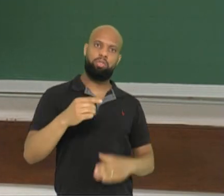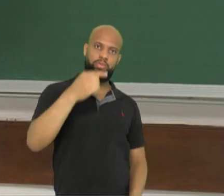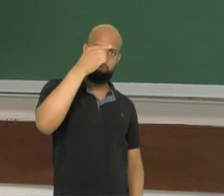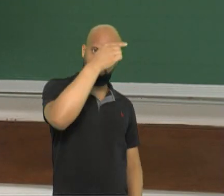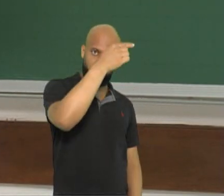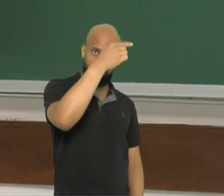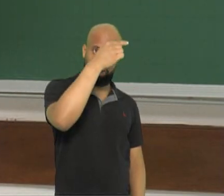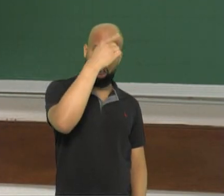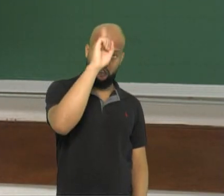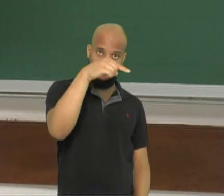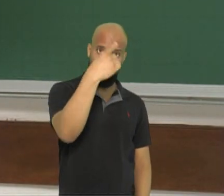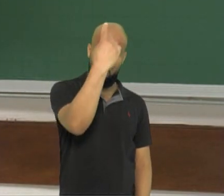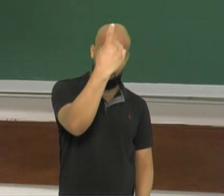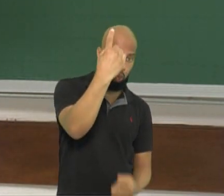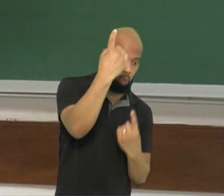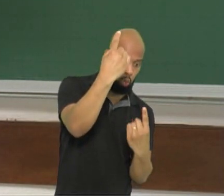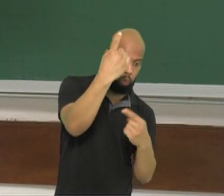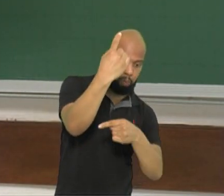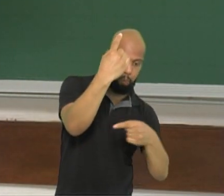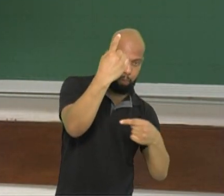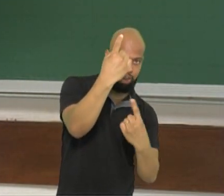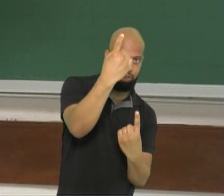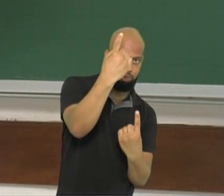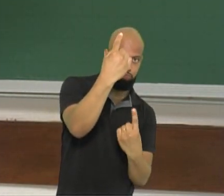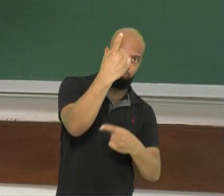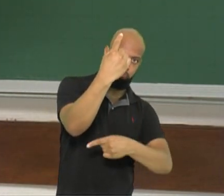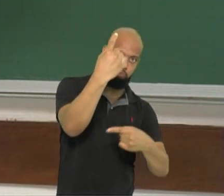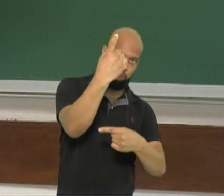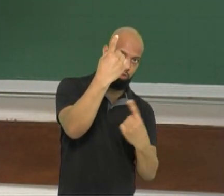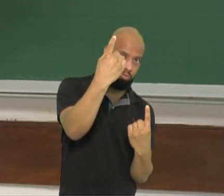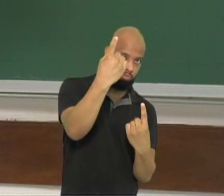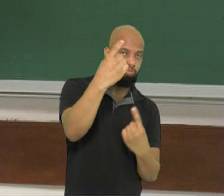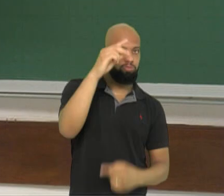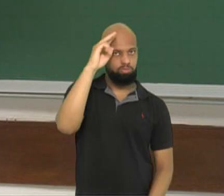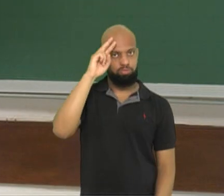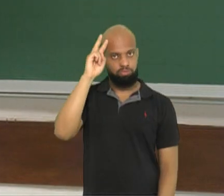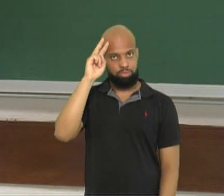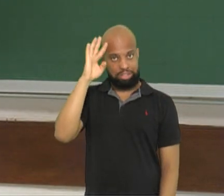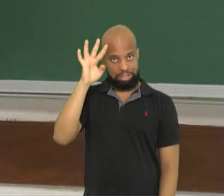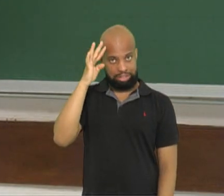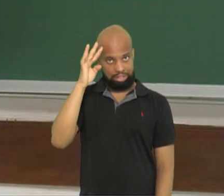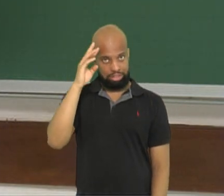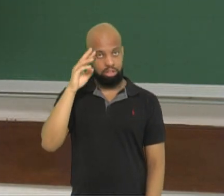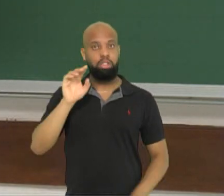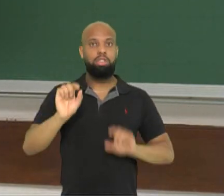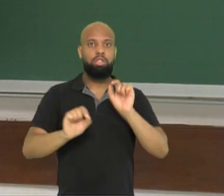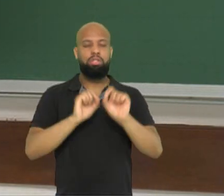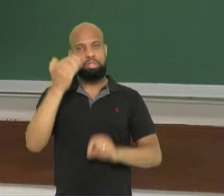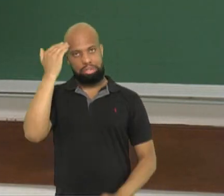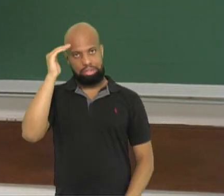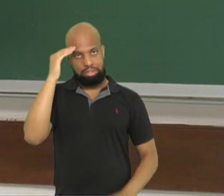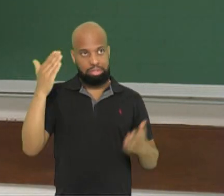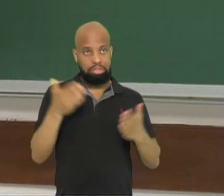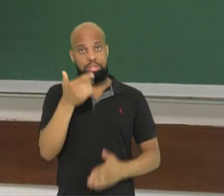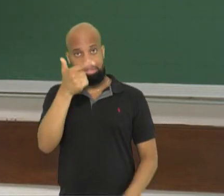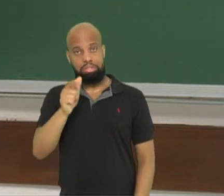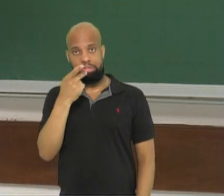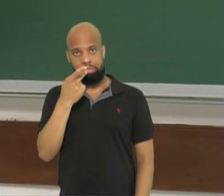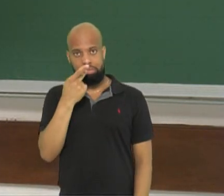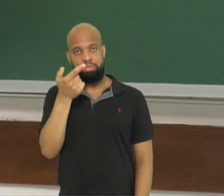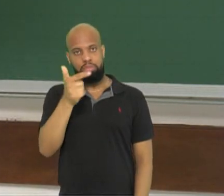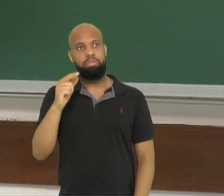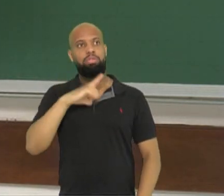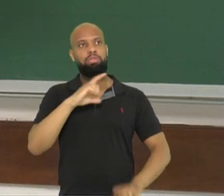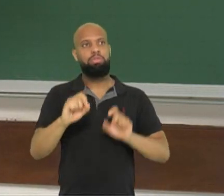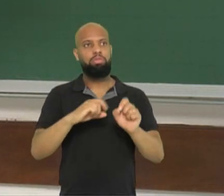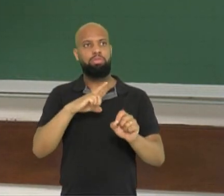função seno, né? Até onde essa curvinha aqui, essa cobrinha, desceu. Então, vamos repetir, tá?